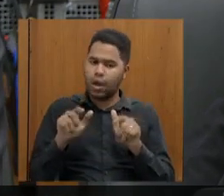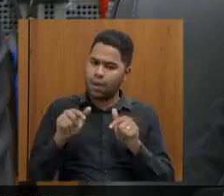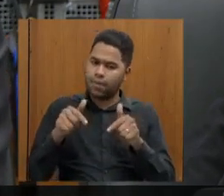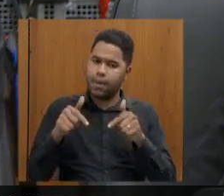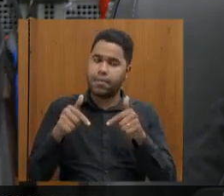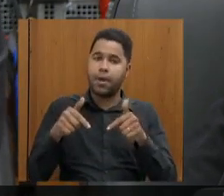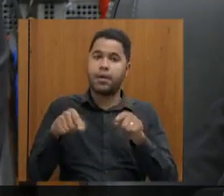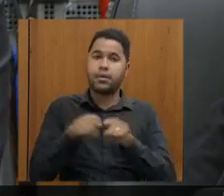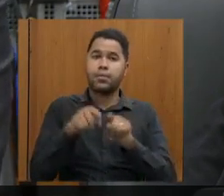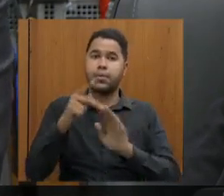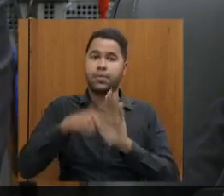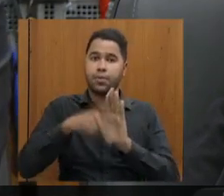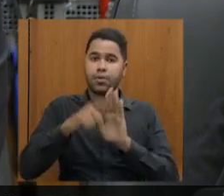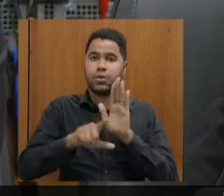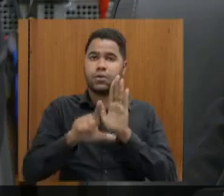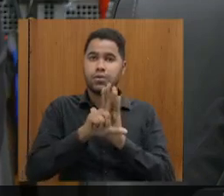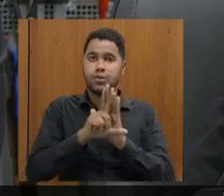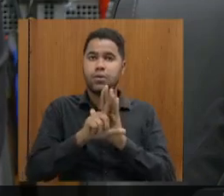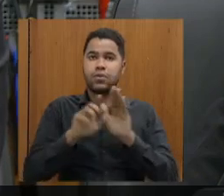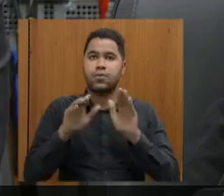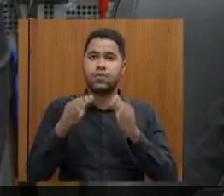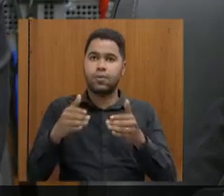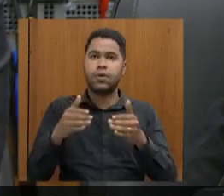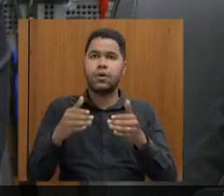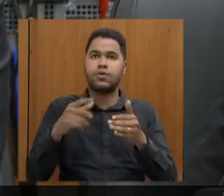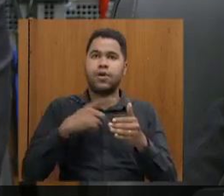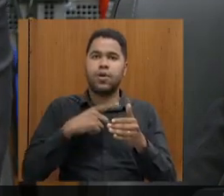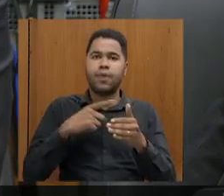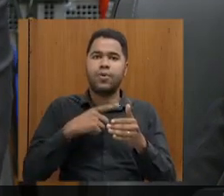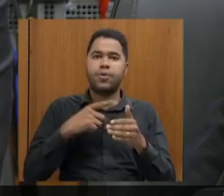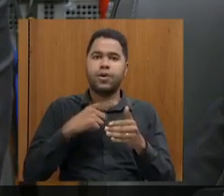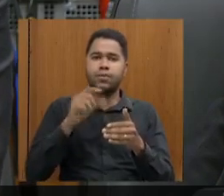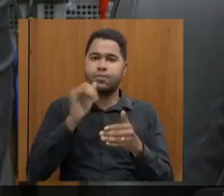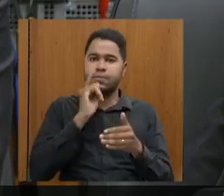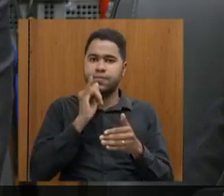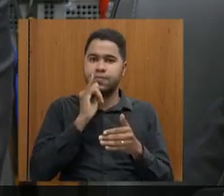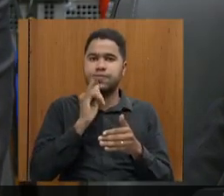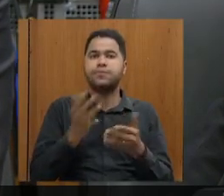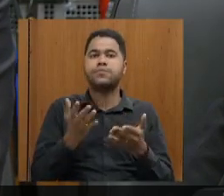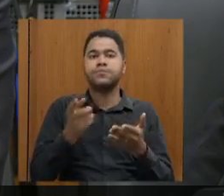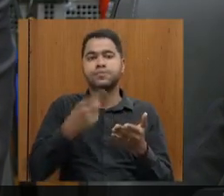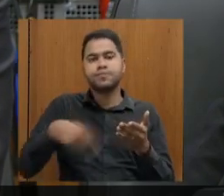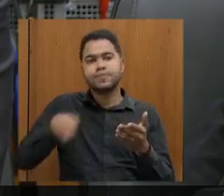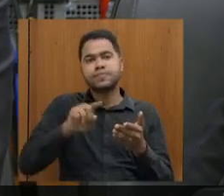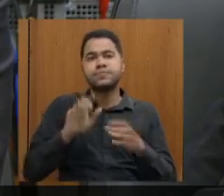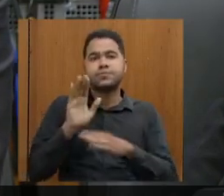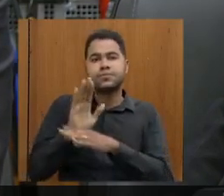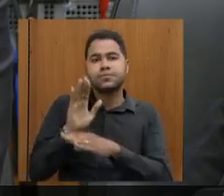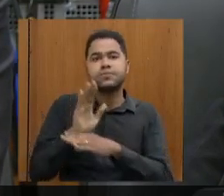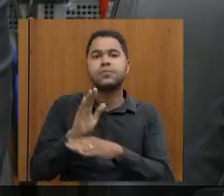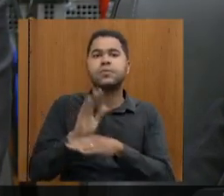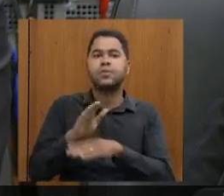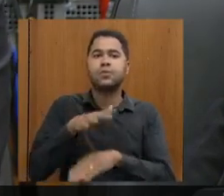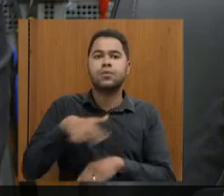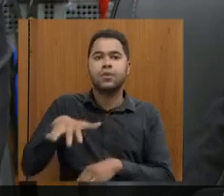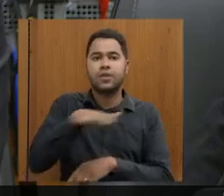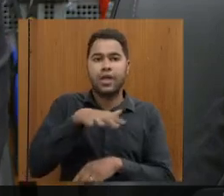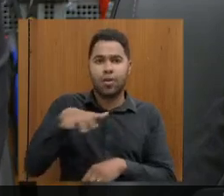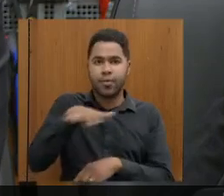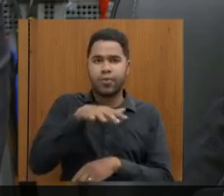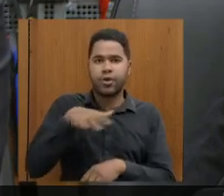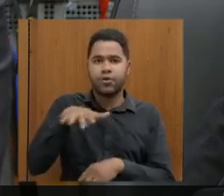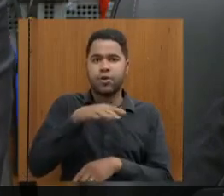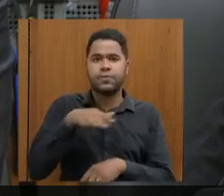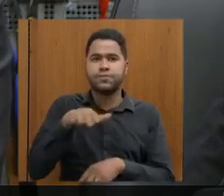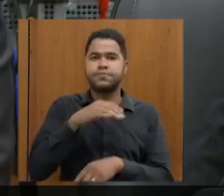atuantes como tempo projeto de lei aqui voltar daí para Liberdade Econômica exatamente favorecer um ambiente menos burocrático